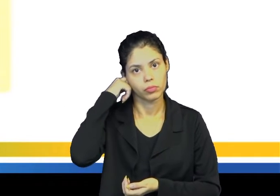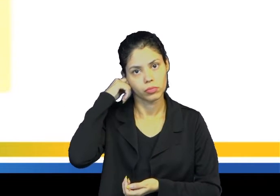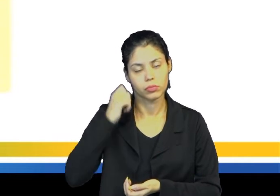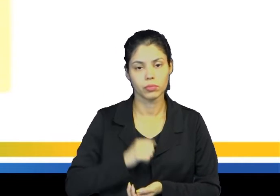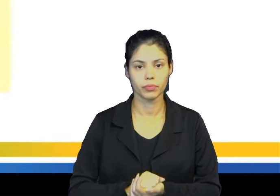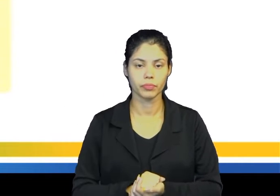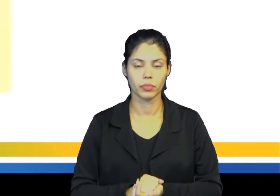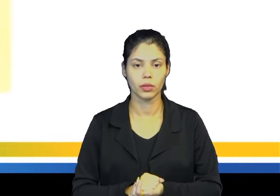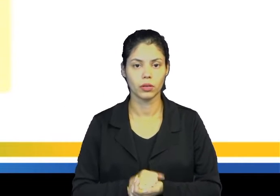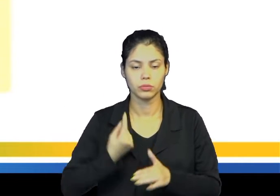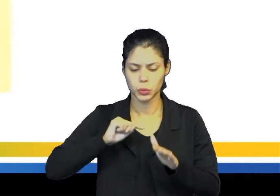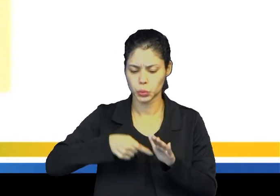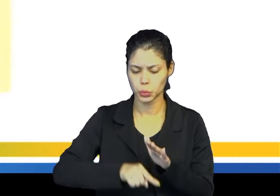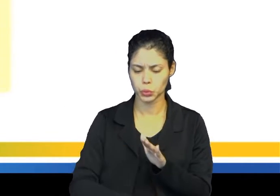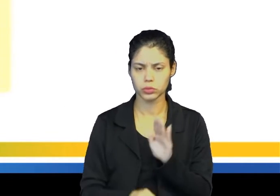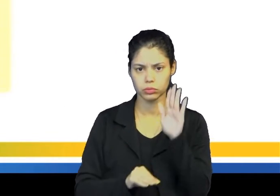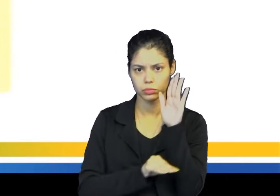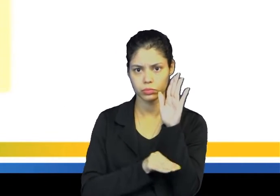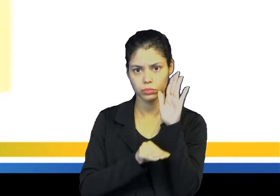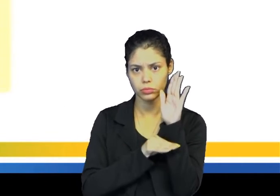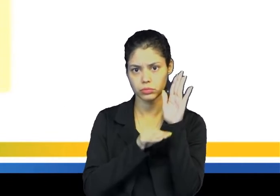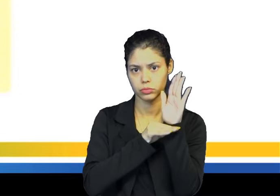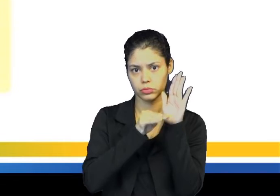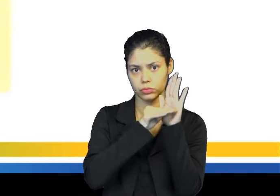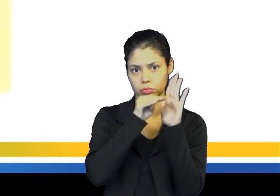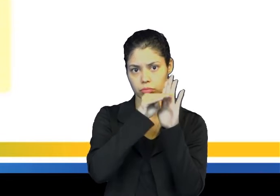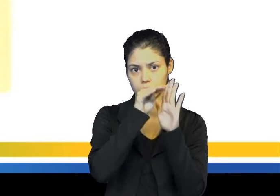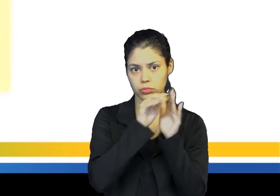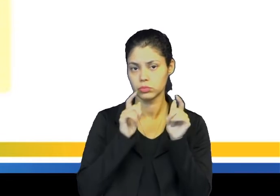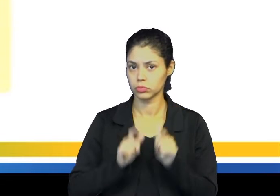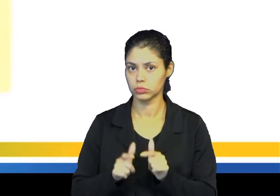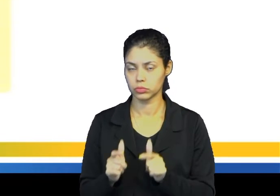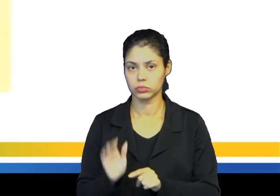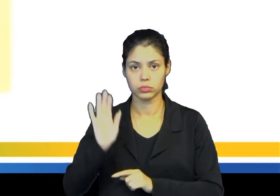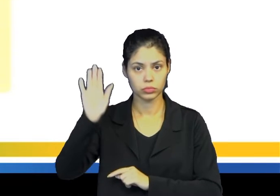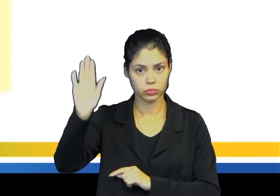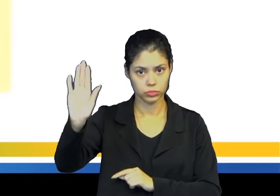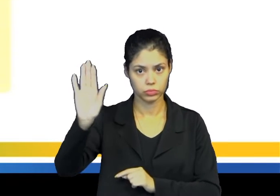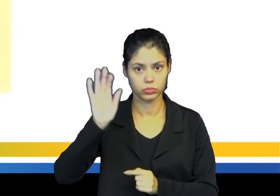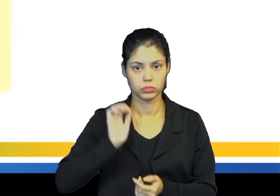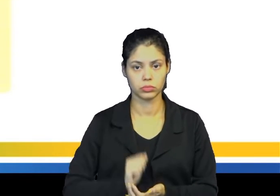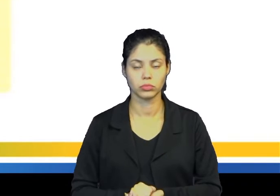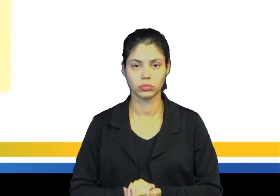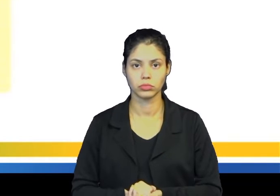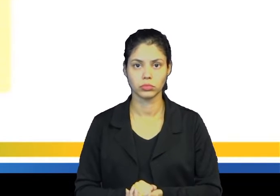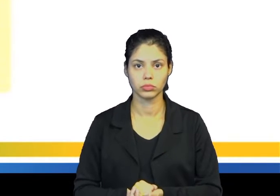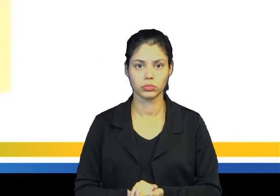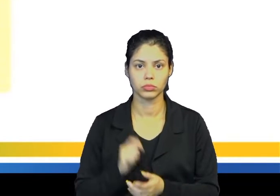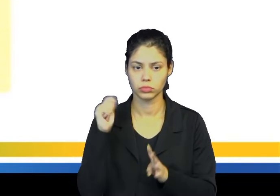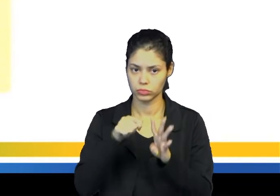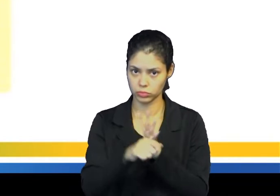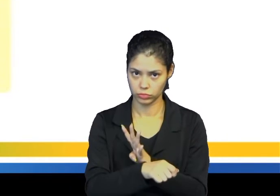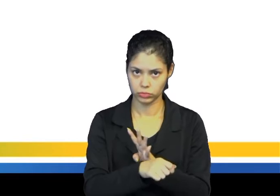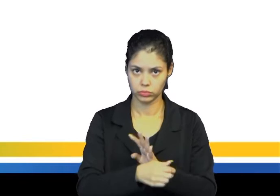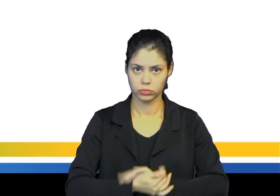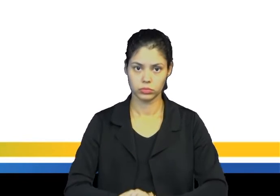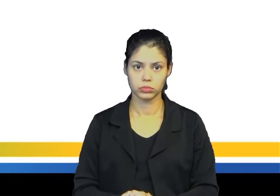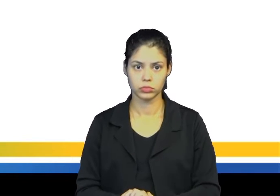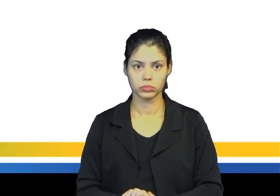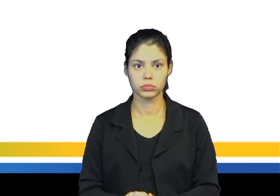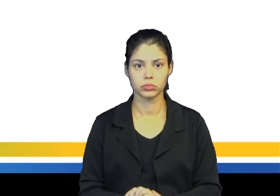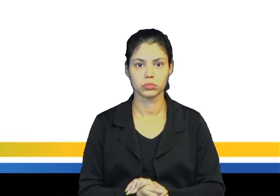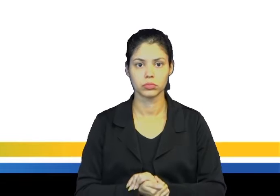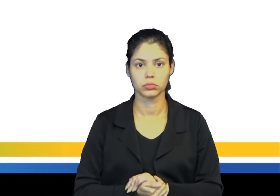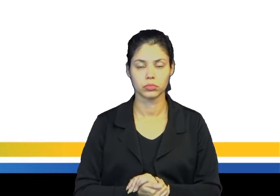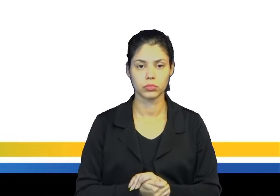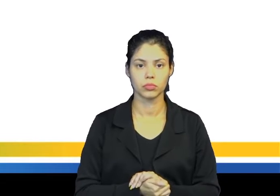vocês observam que tem vários níveis, né, onde eles ficavam ali por meses até.